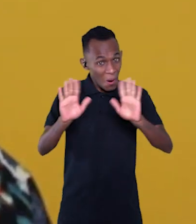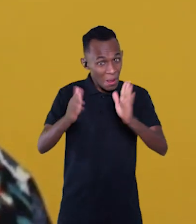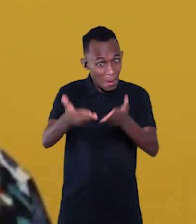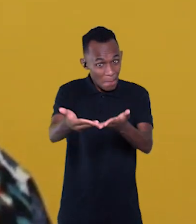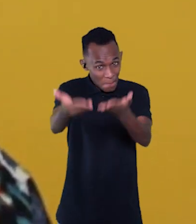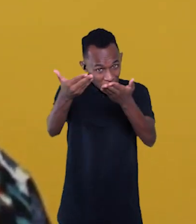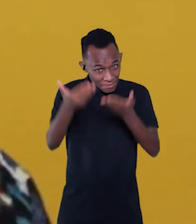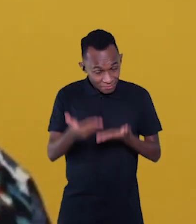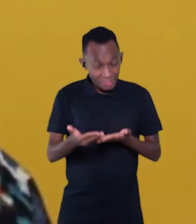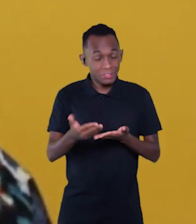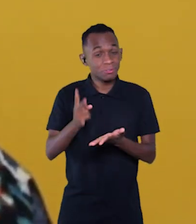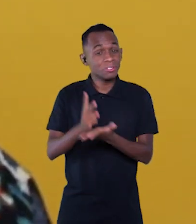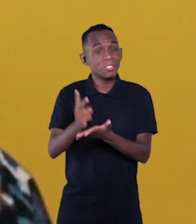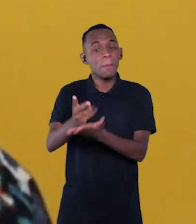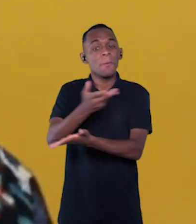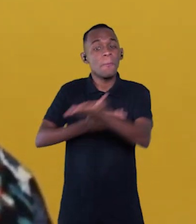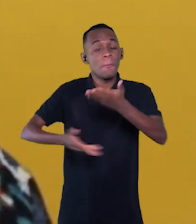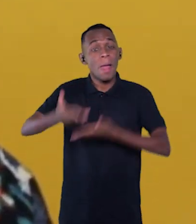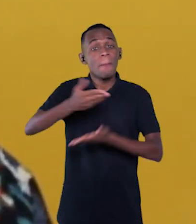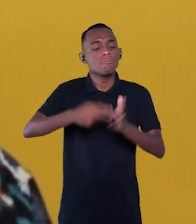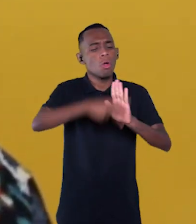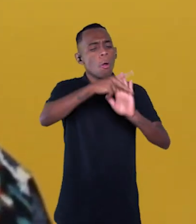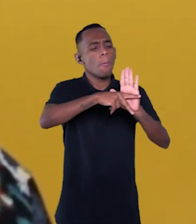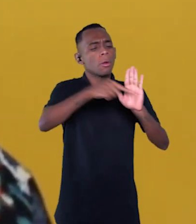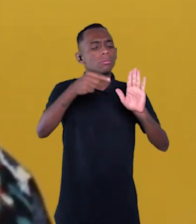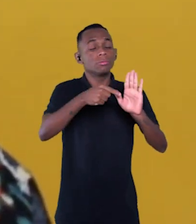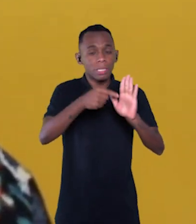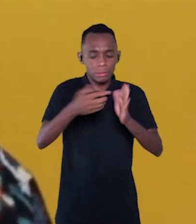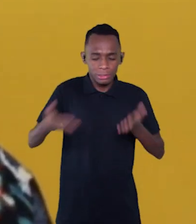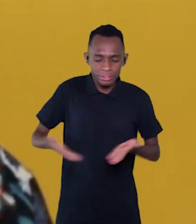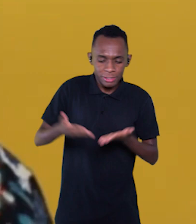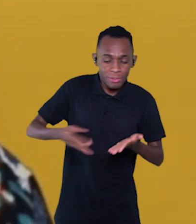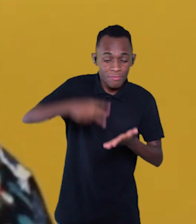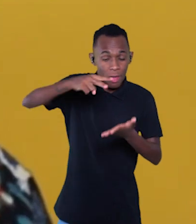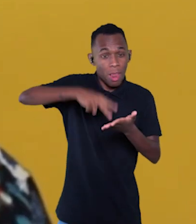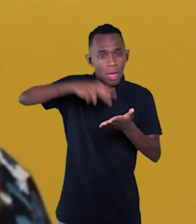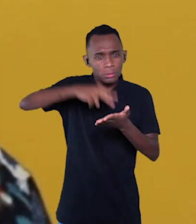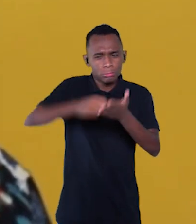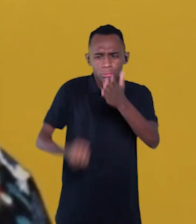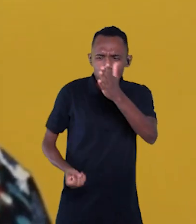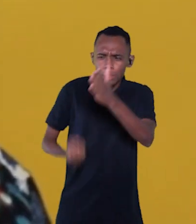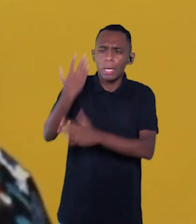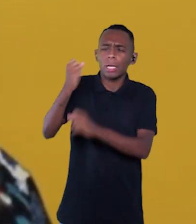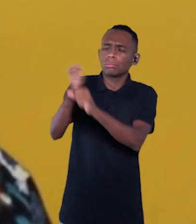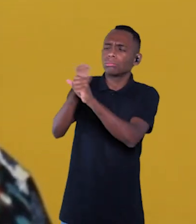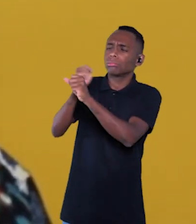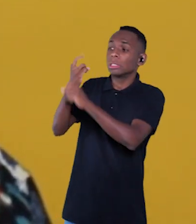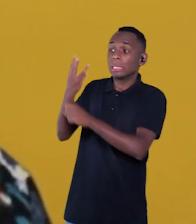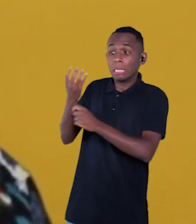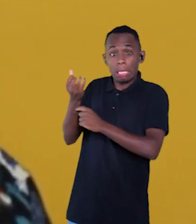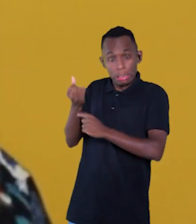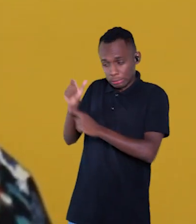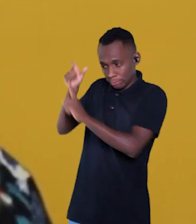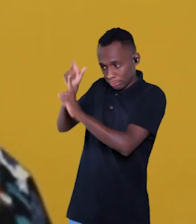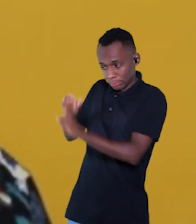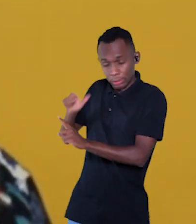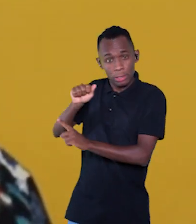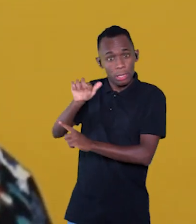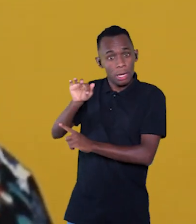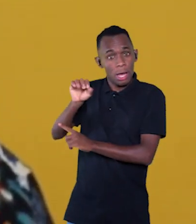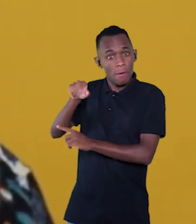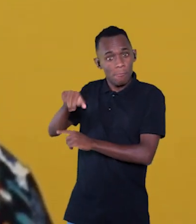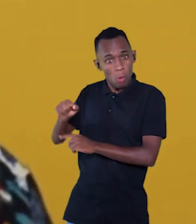Olá, bem-vindos ao Sempre um Papo, este projeto de incentivo ao hábito da leitura, criado há 36 anos pelo jornalista